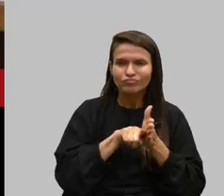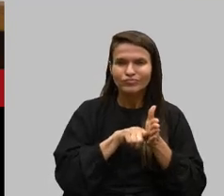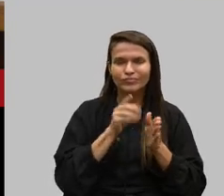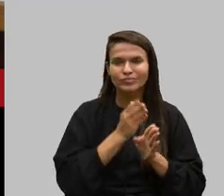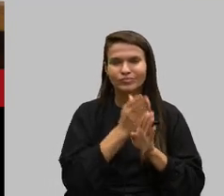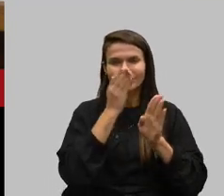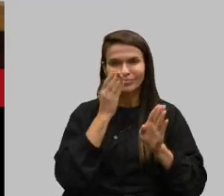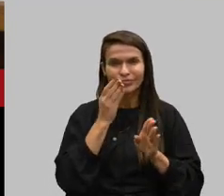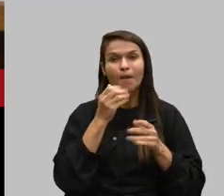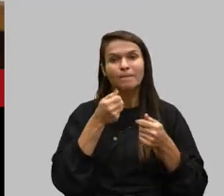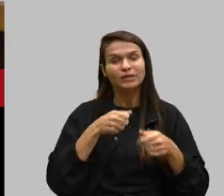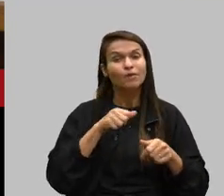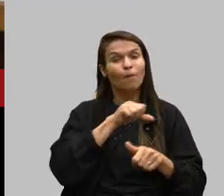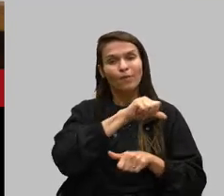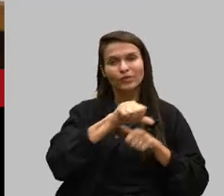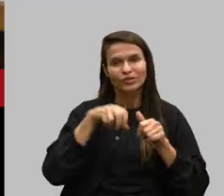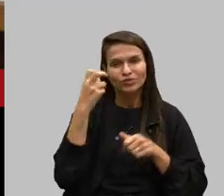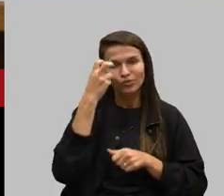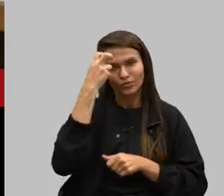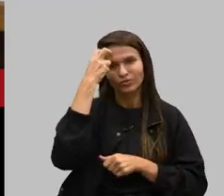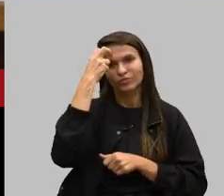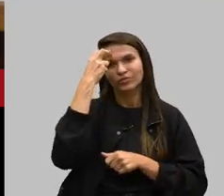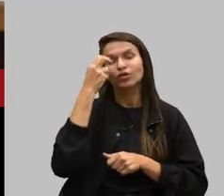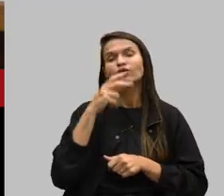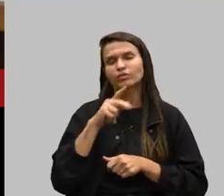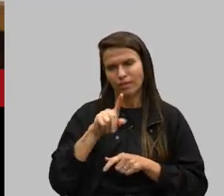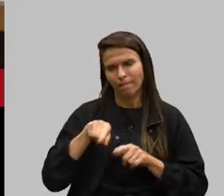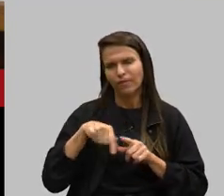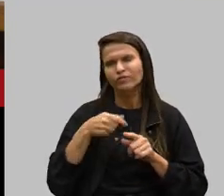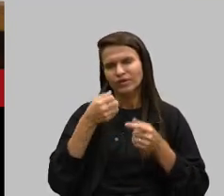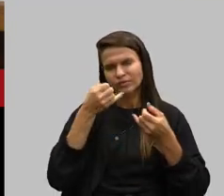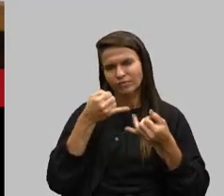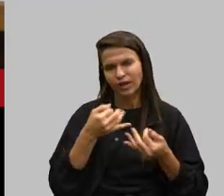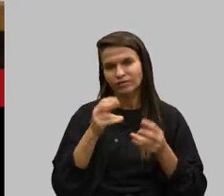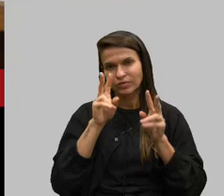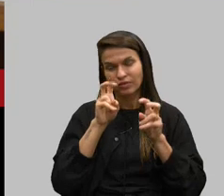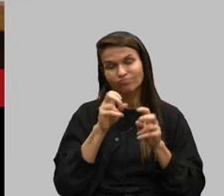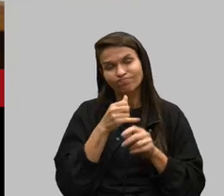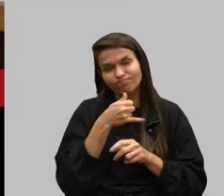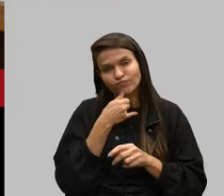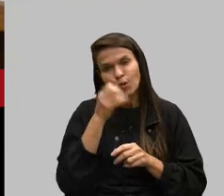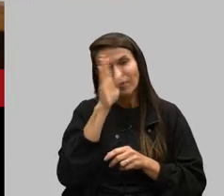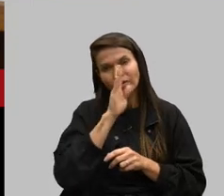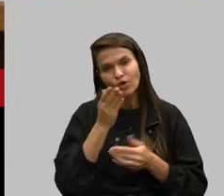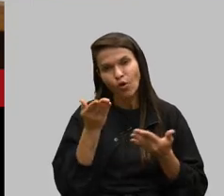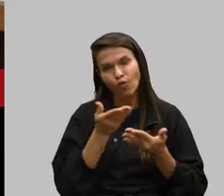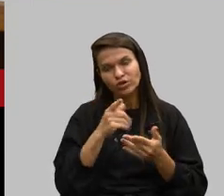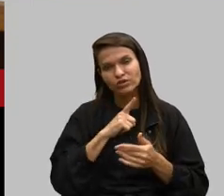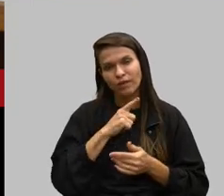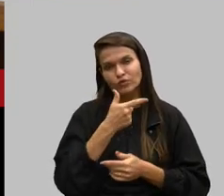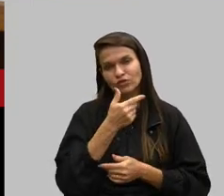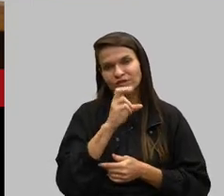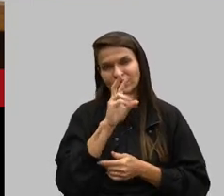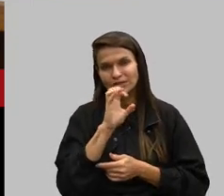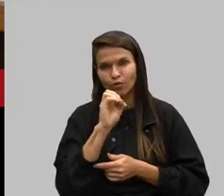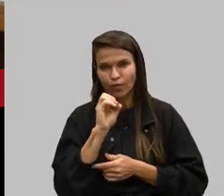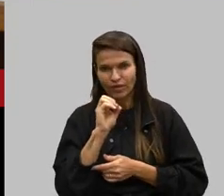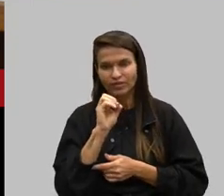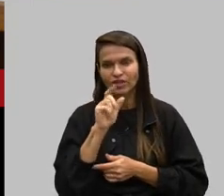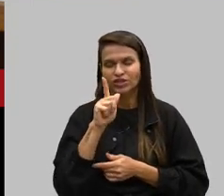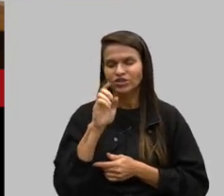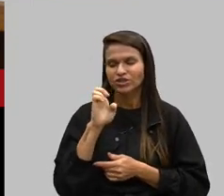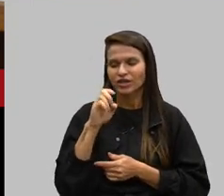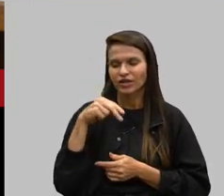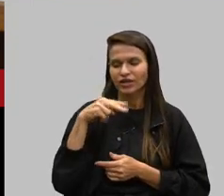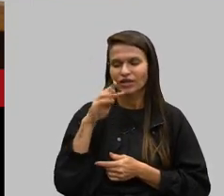mudança de Cultura nós vamos falar sobre o assunto infelizmente no Brasil hoje nós só temos 250 geneticistas